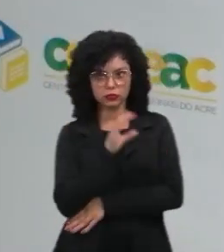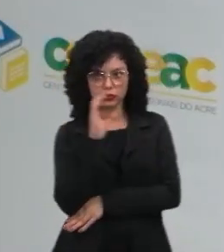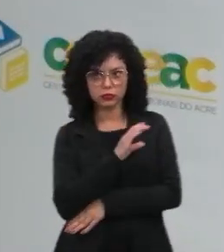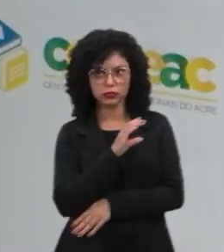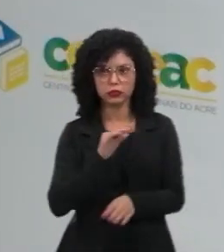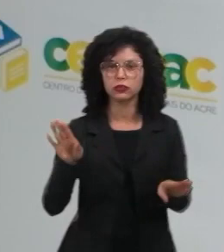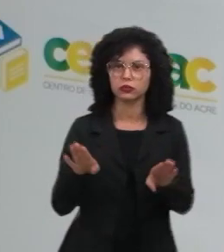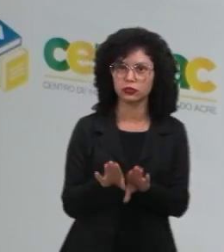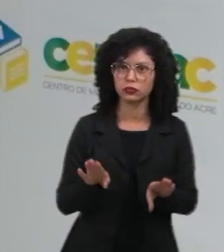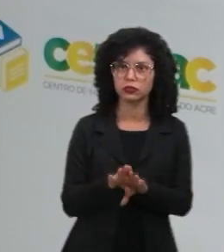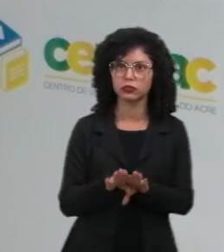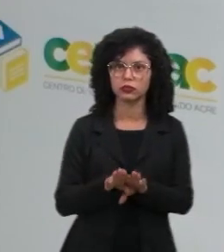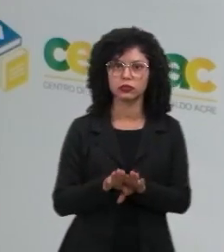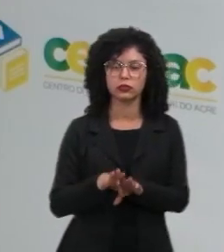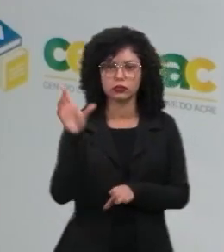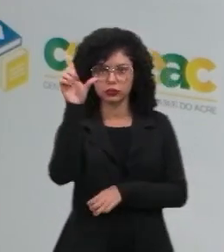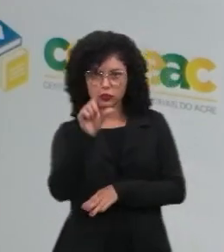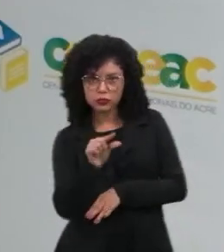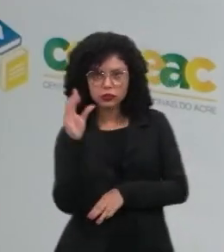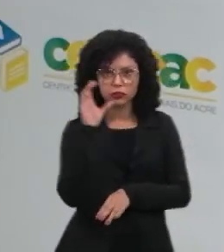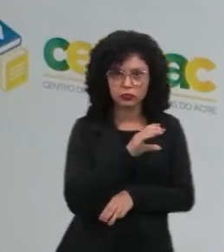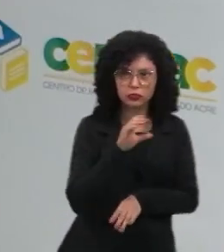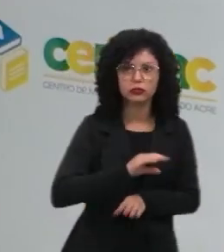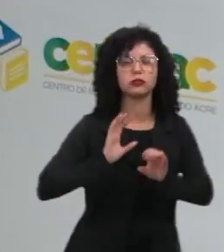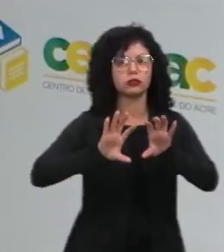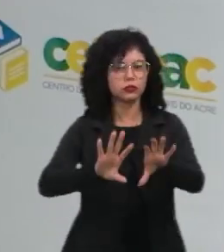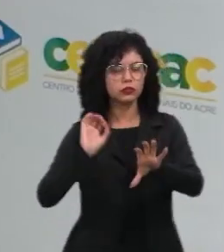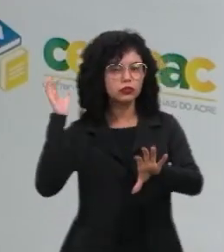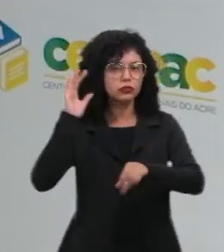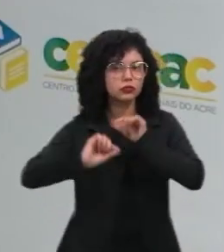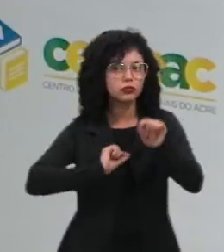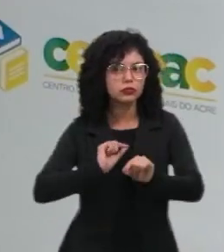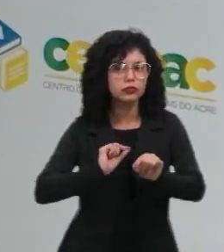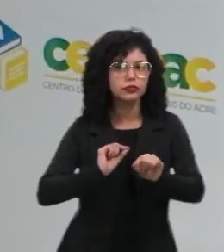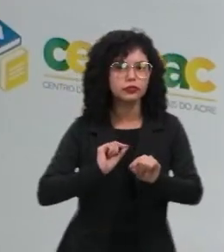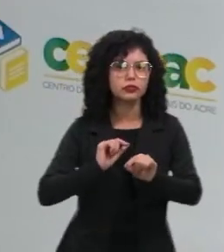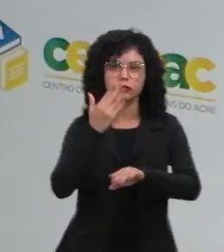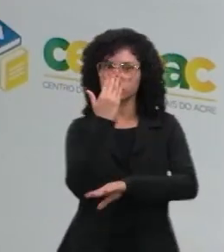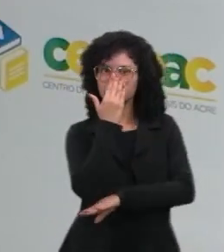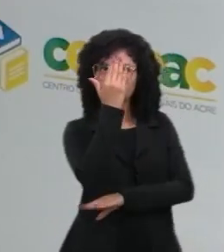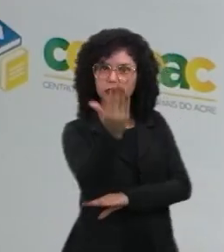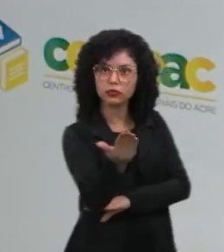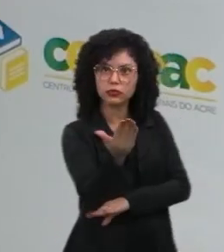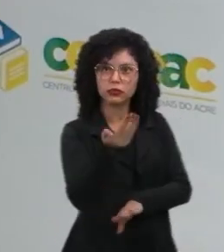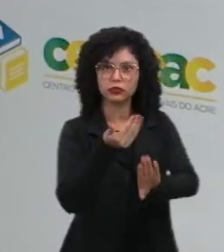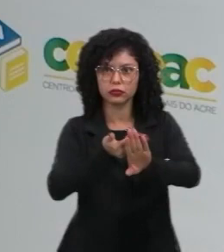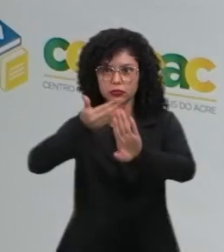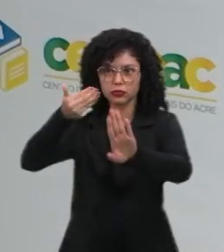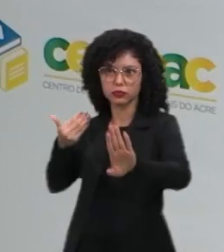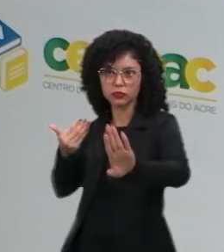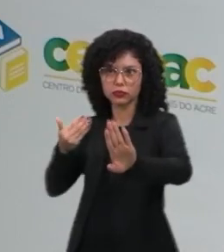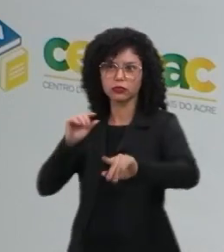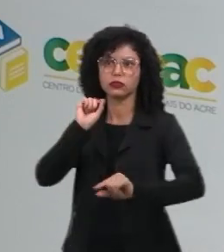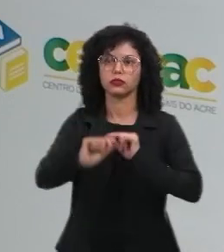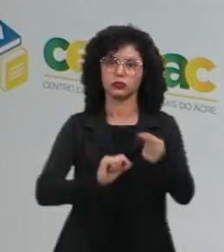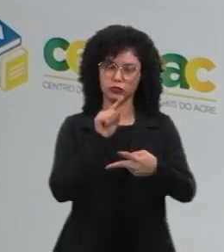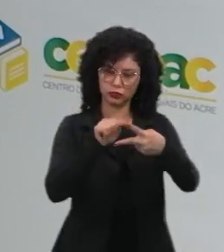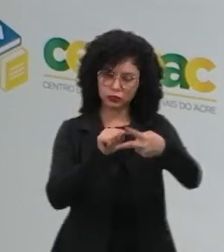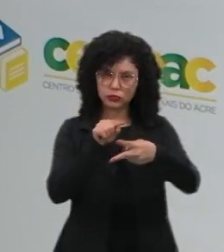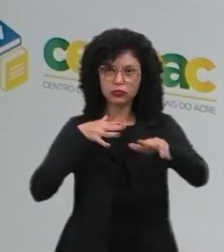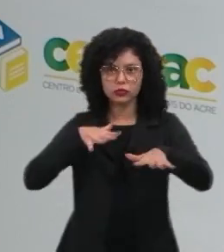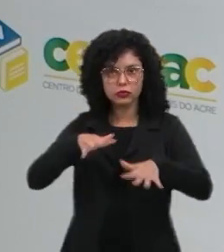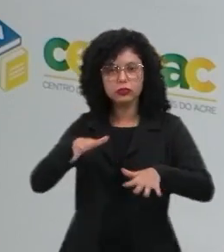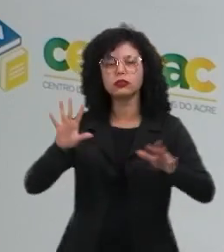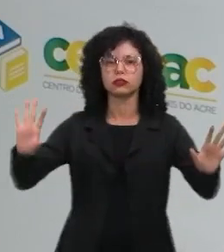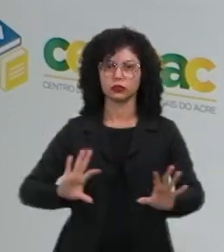e nenhum momento de desaceleração. Dessa maneira, ela sempre ou vai para frente ou vai para trás. E existem dois tipos de